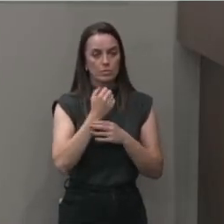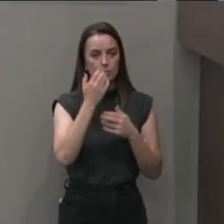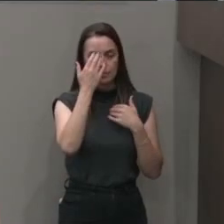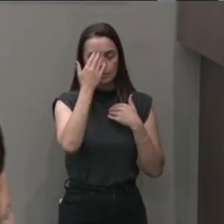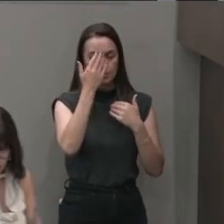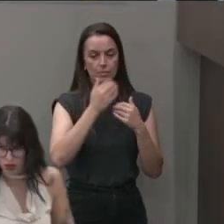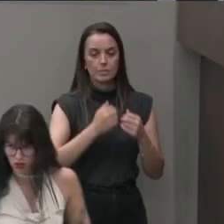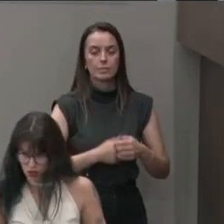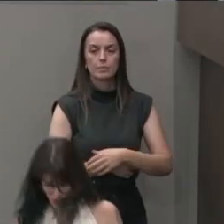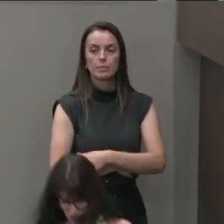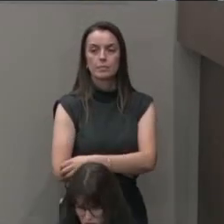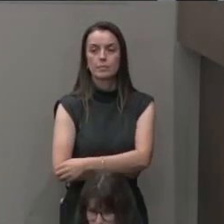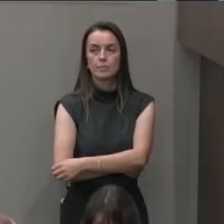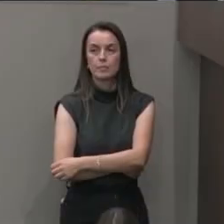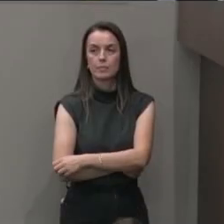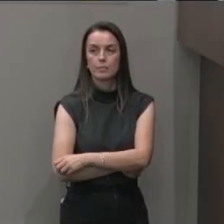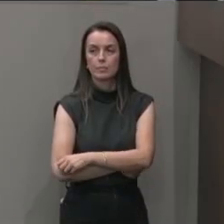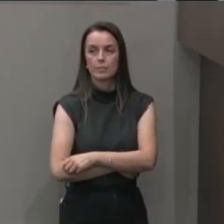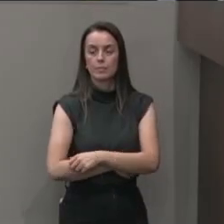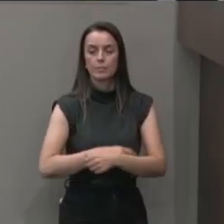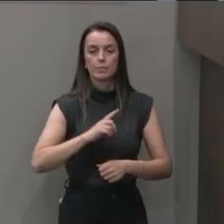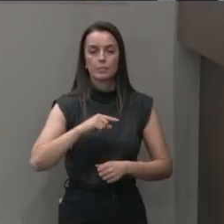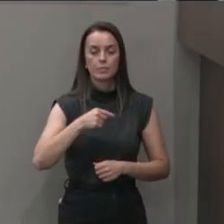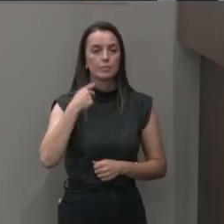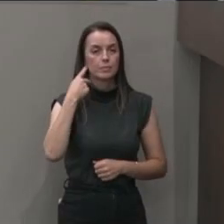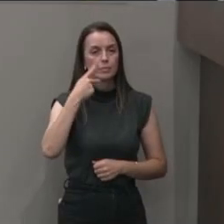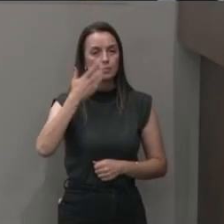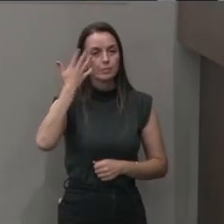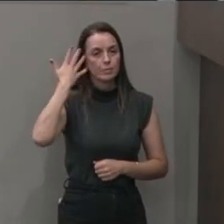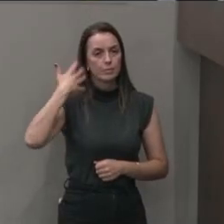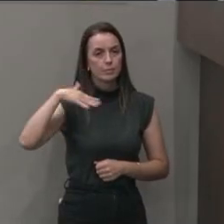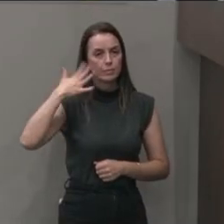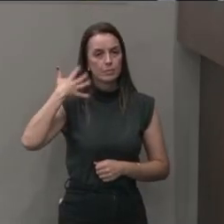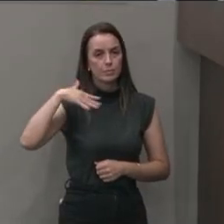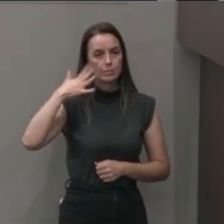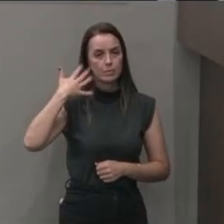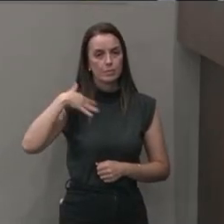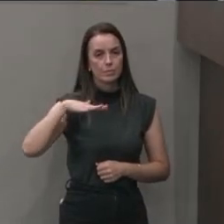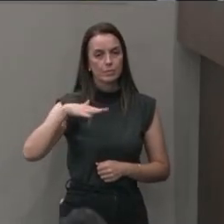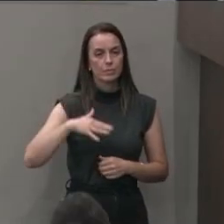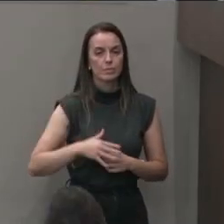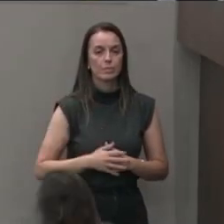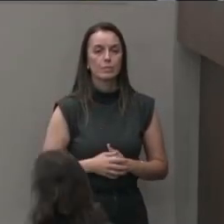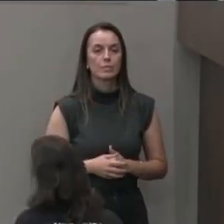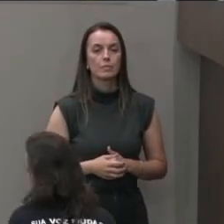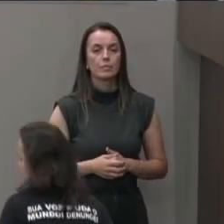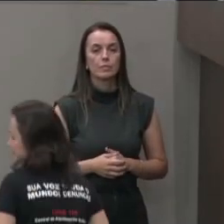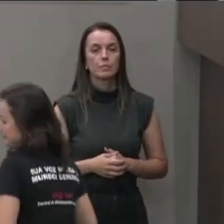presidente. Obrigado, vereadora Marina. Próxima, vereadora Eva Valéria.